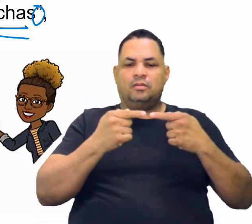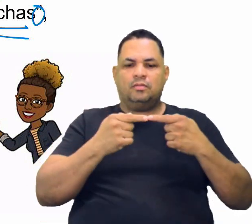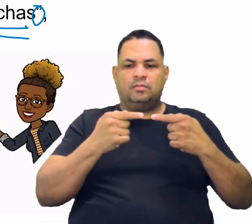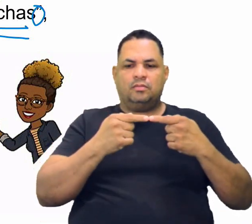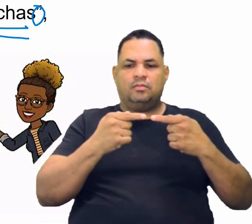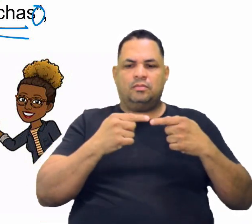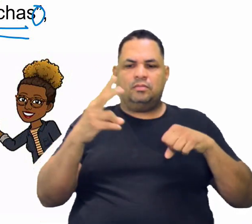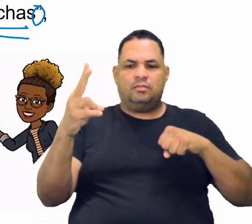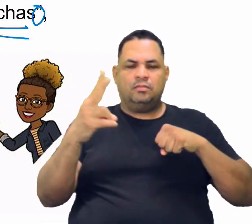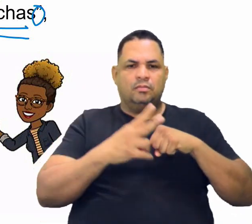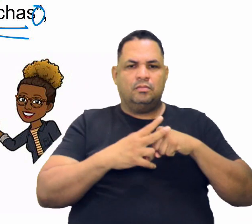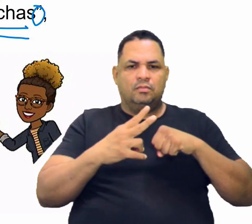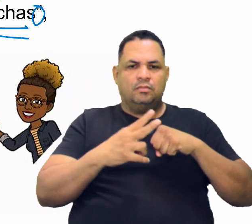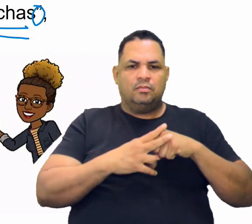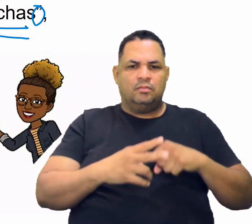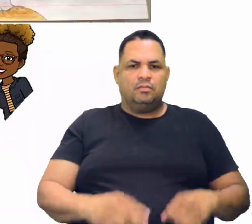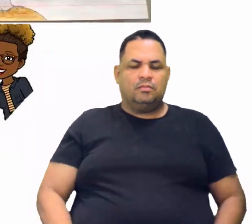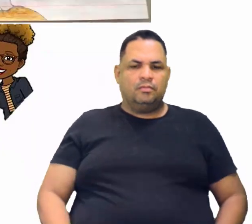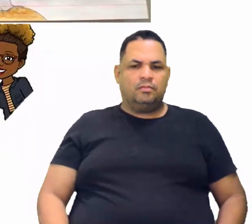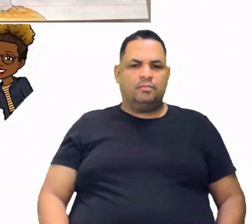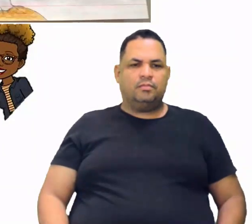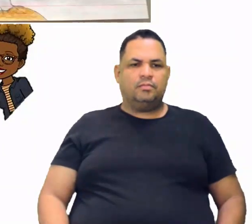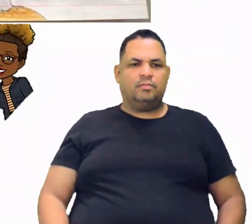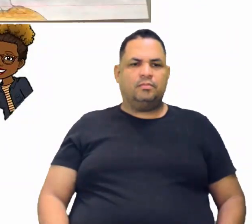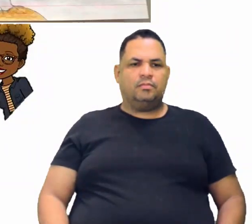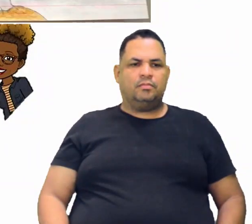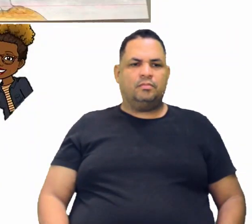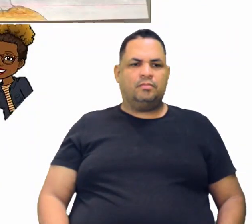concordância verbal.